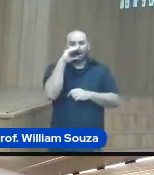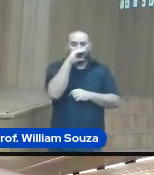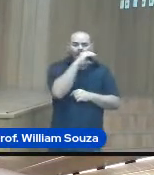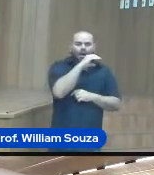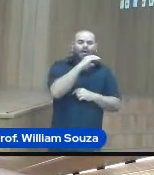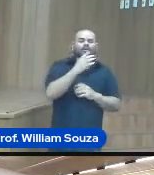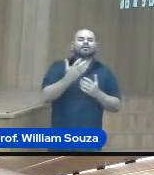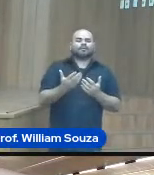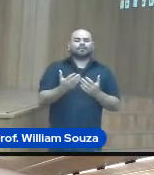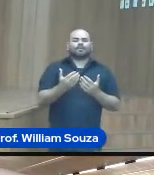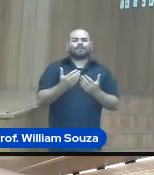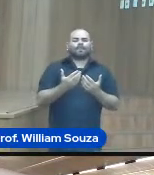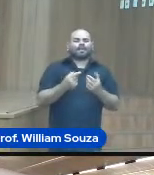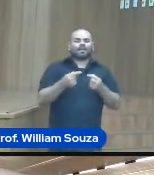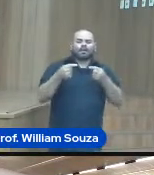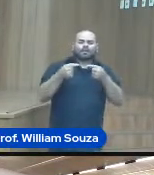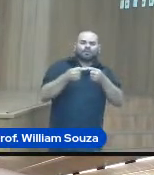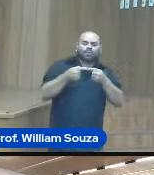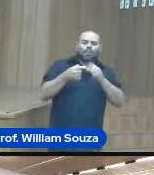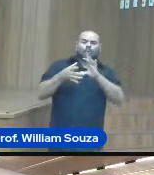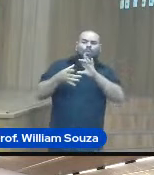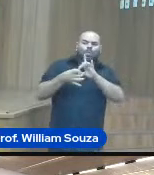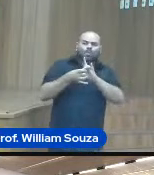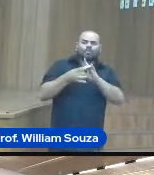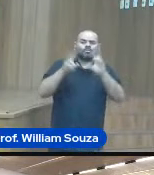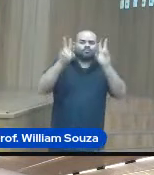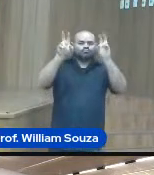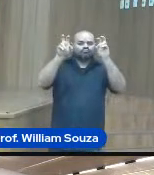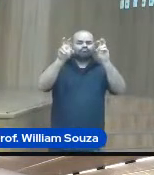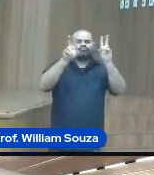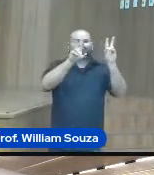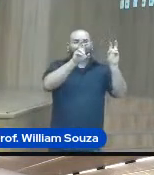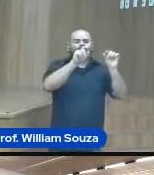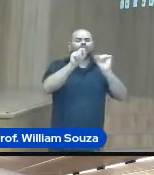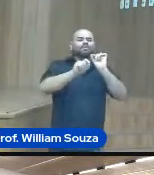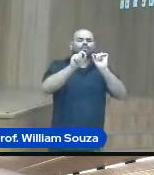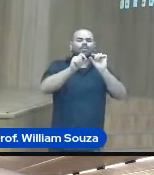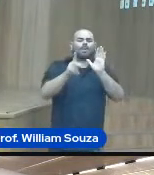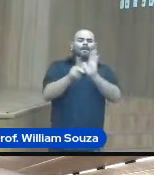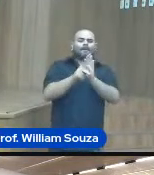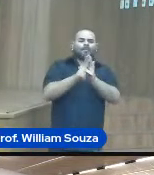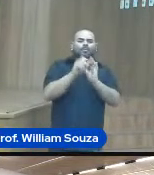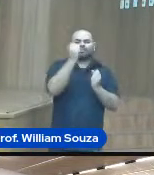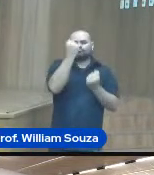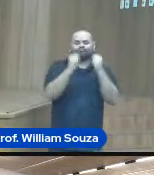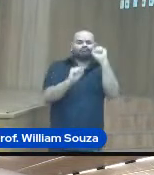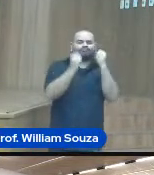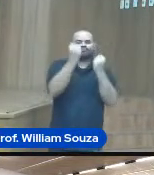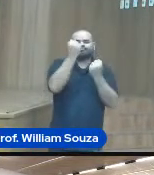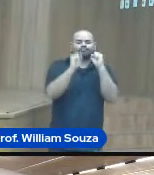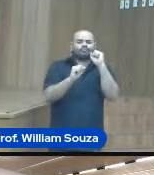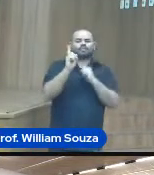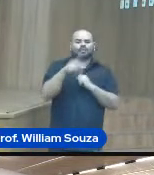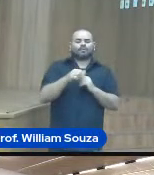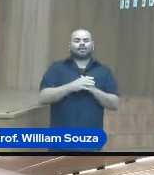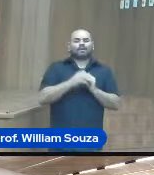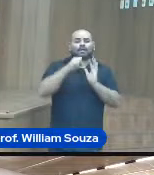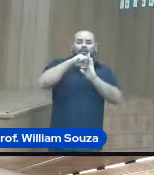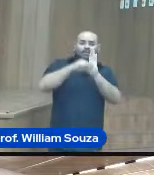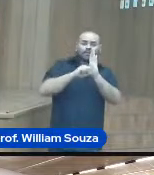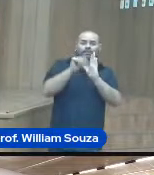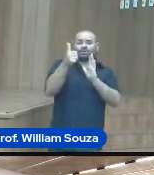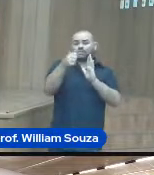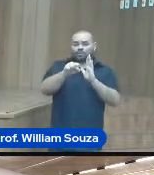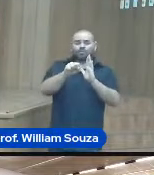estavam intimamente relacionados ao processo de industrialização. Então, o século XVIII trouxe um